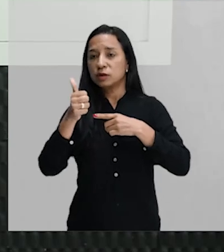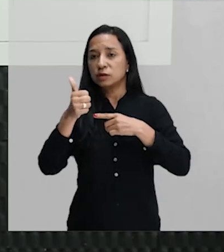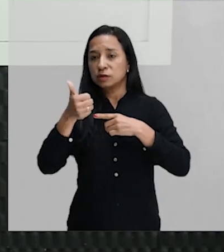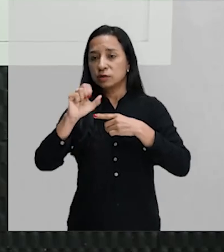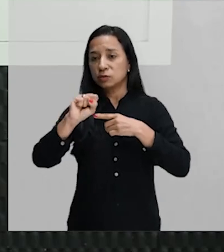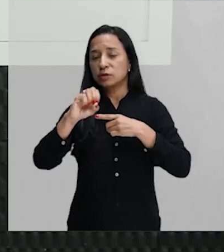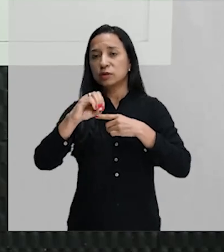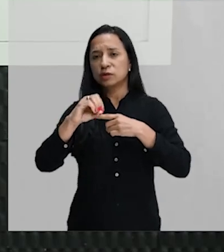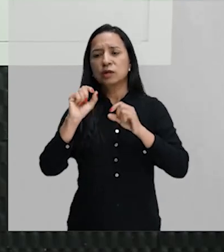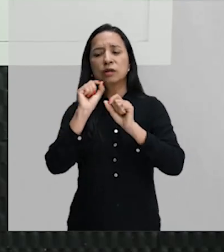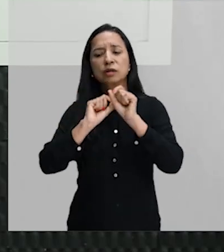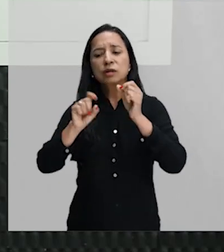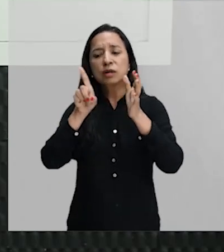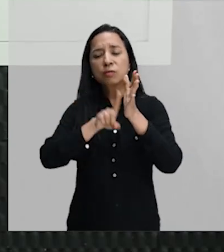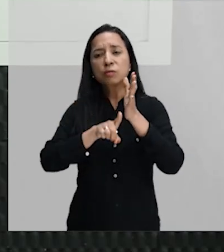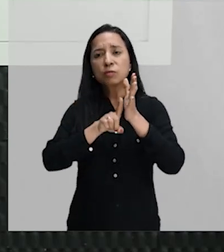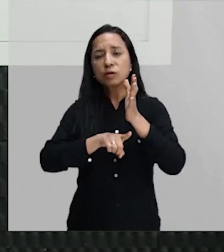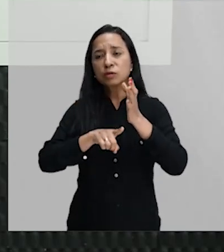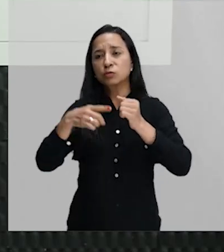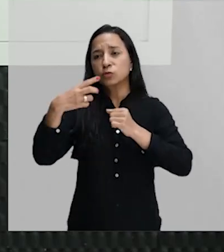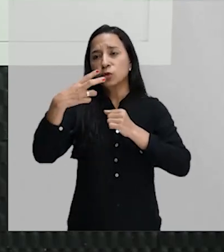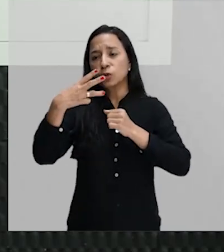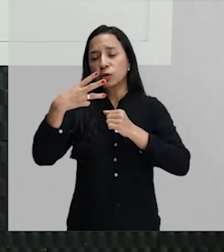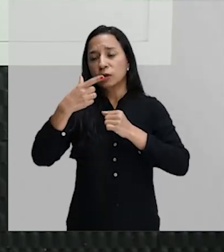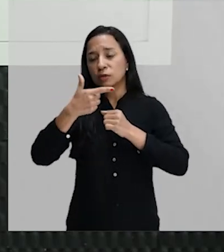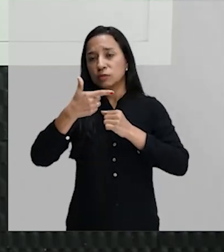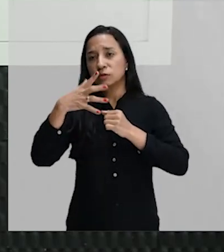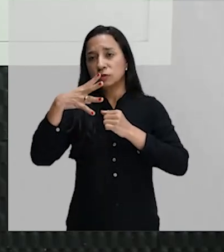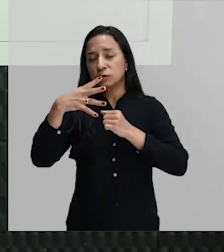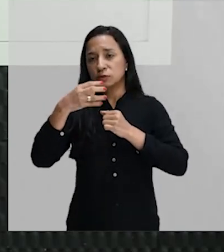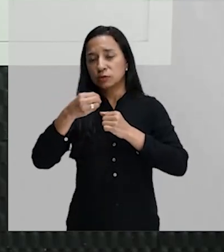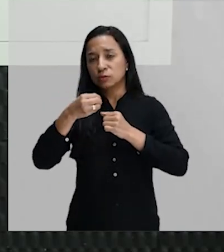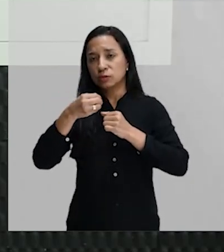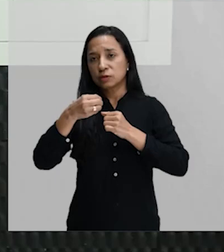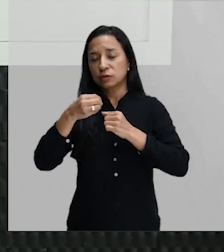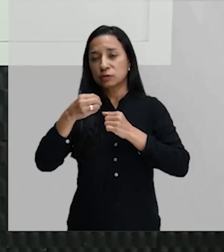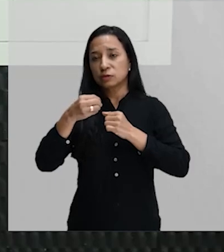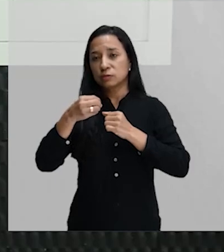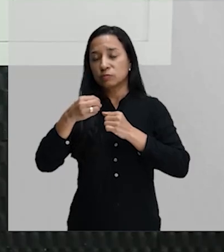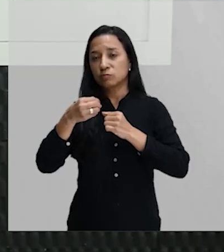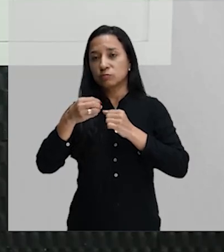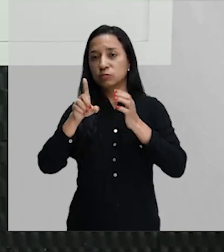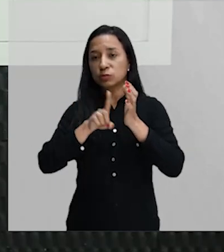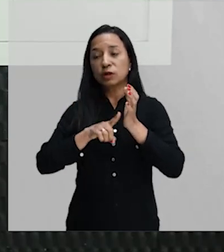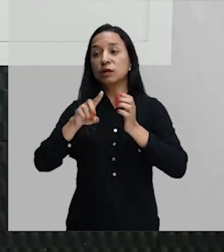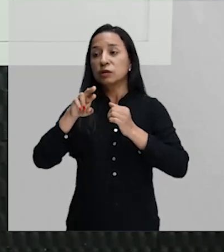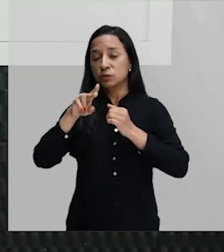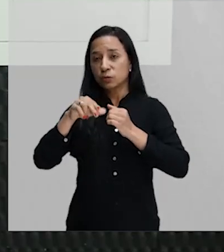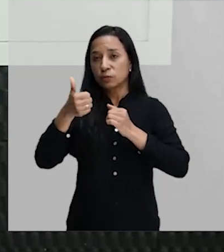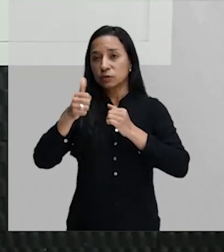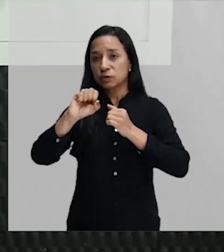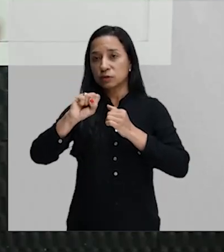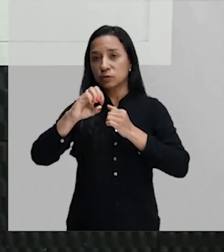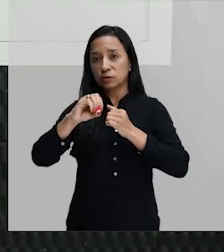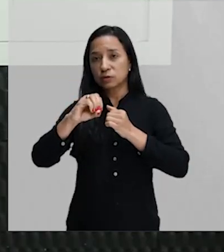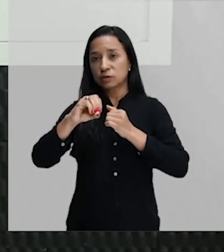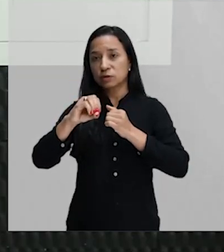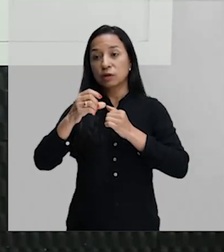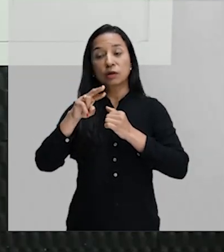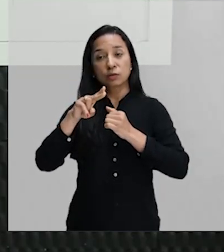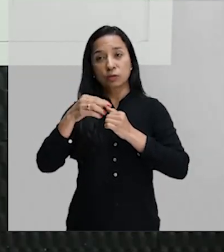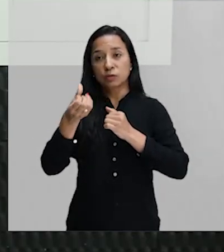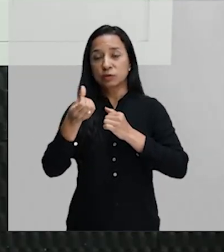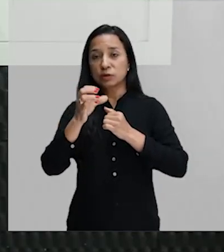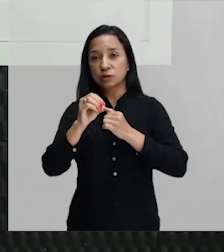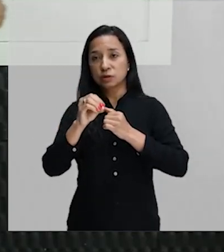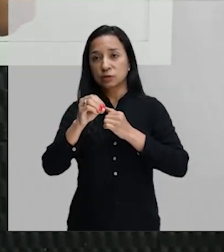de 240 para dar 180? É o 60. Tá? Então, o seno de 240,